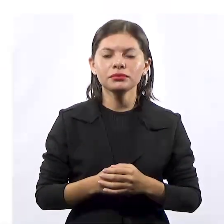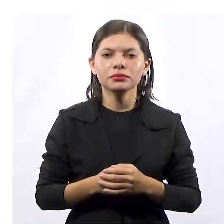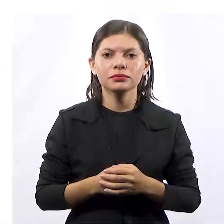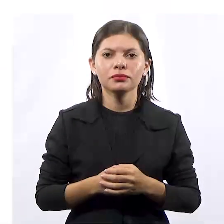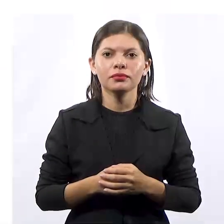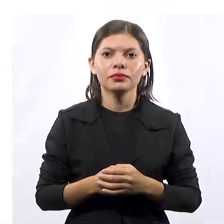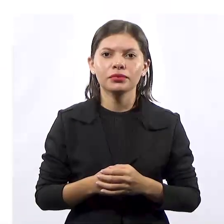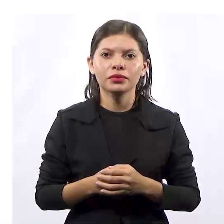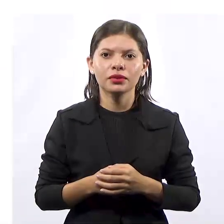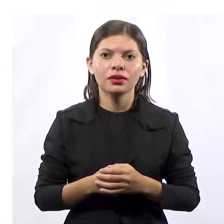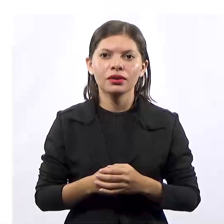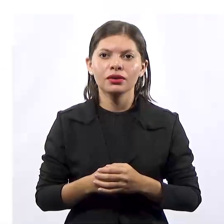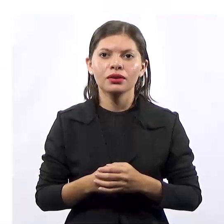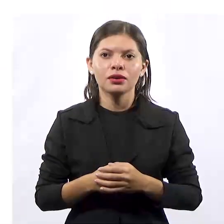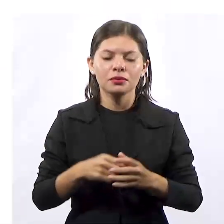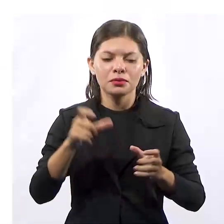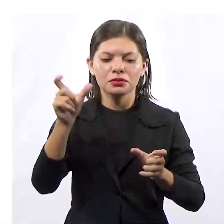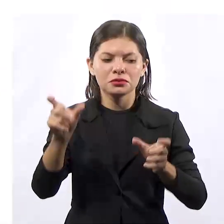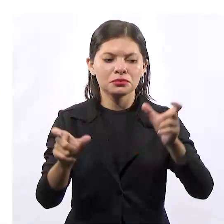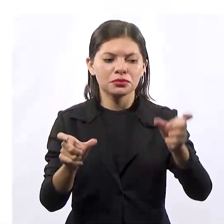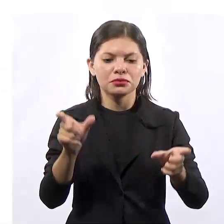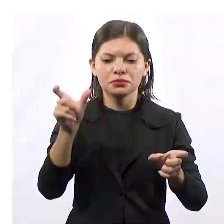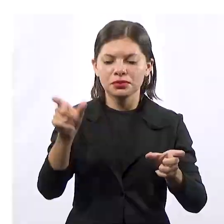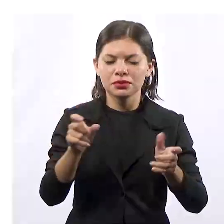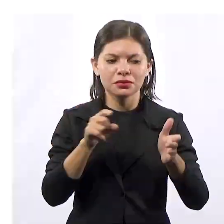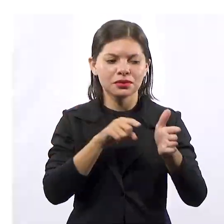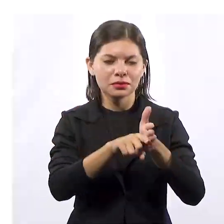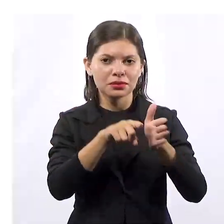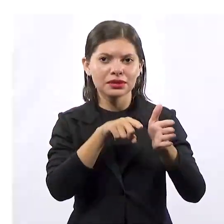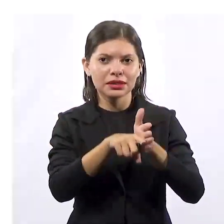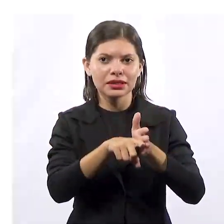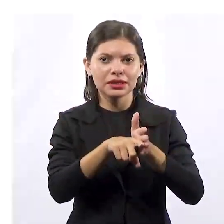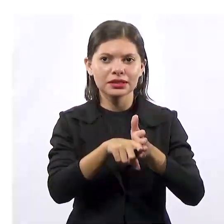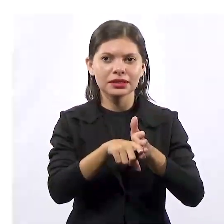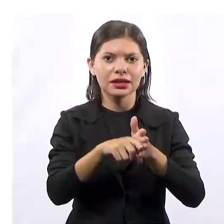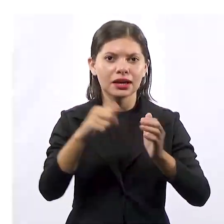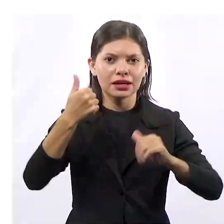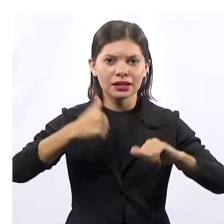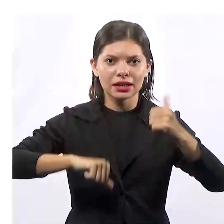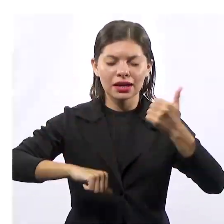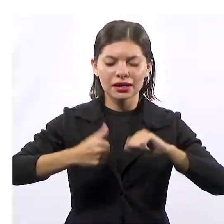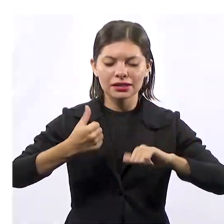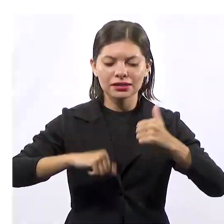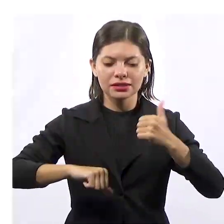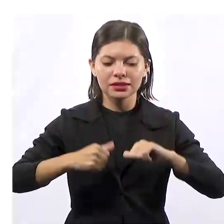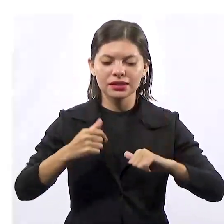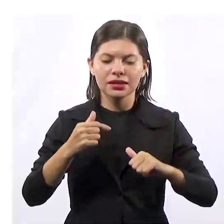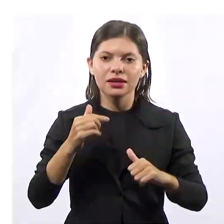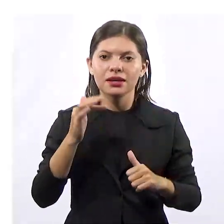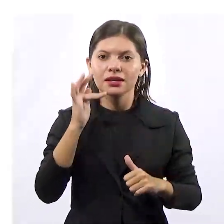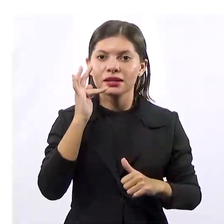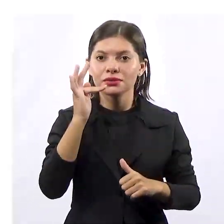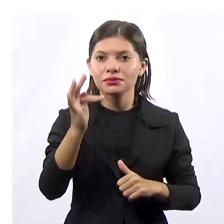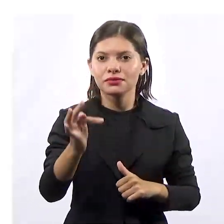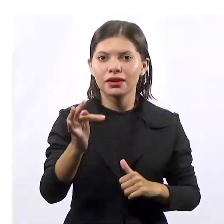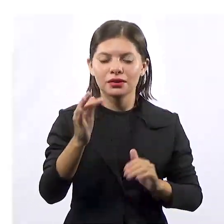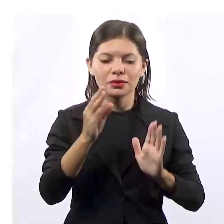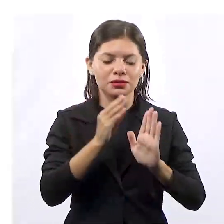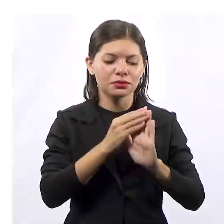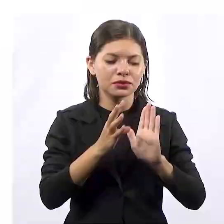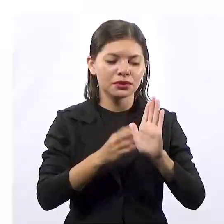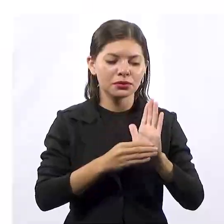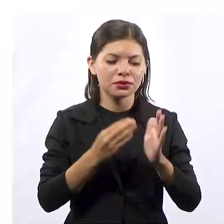aquele tema. Então, o que foi dito pelos sujeitos da pesquisa, e faça uma análise das falas com base nos